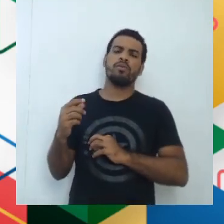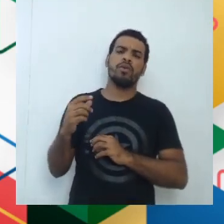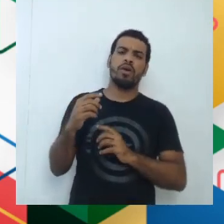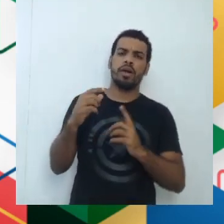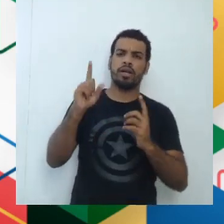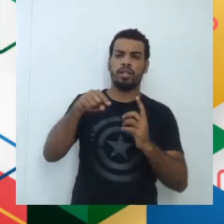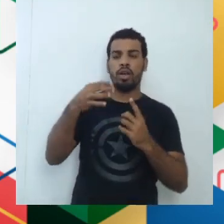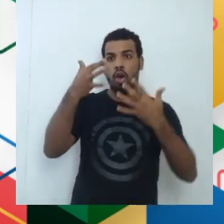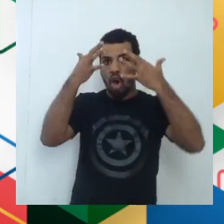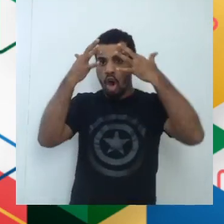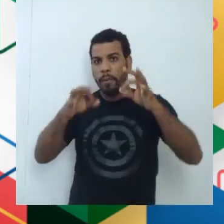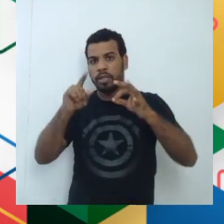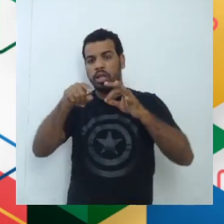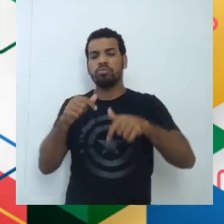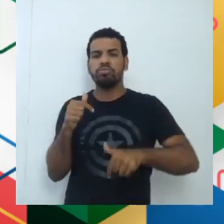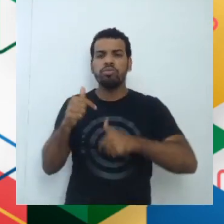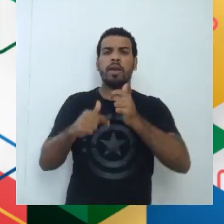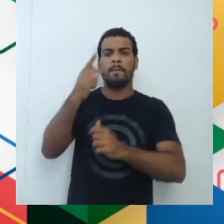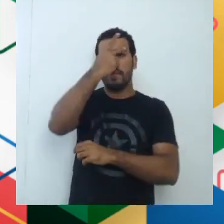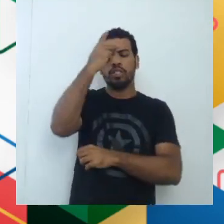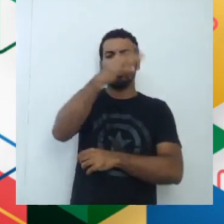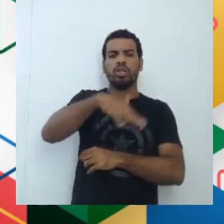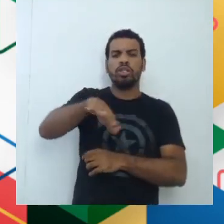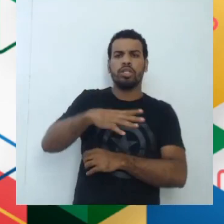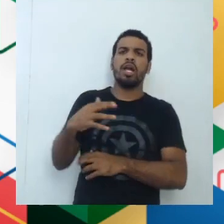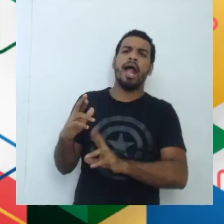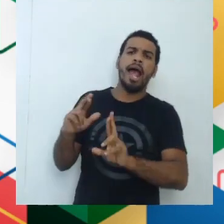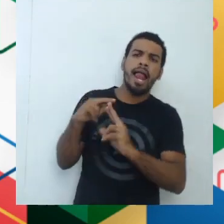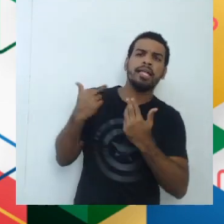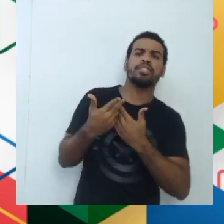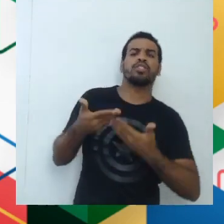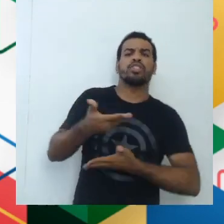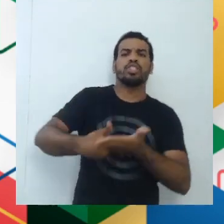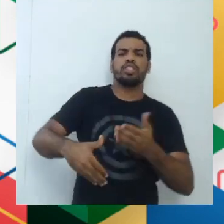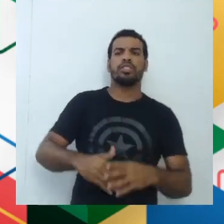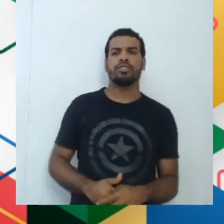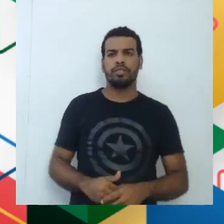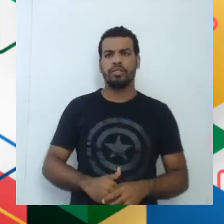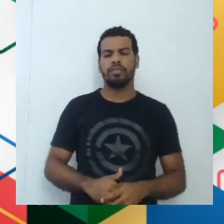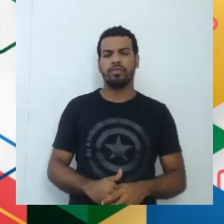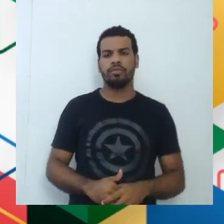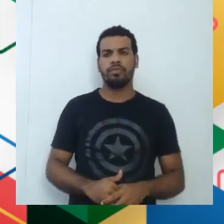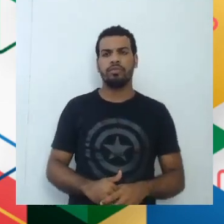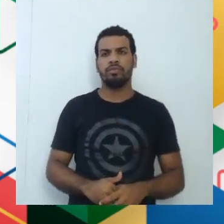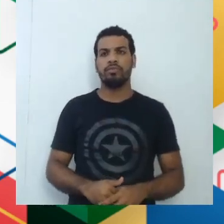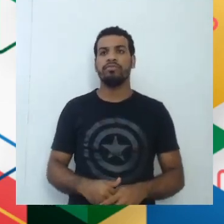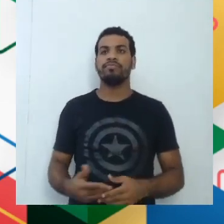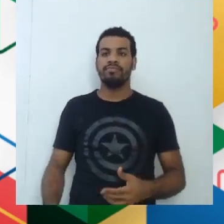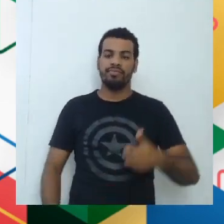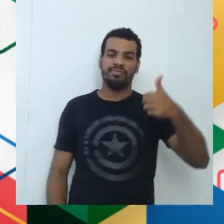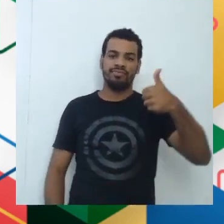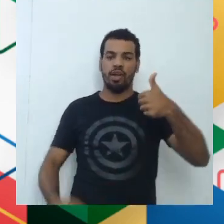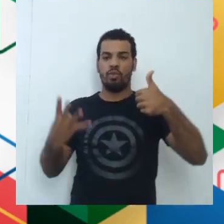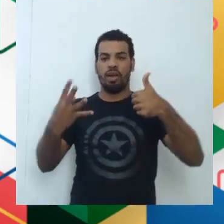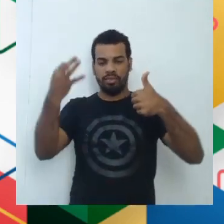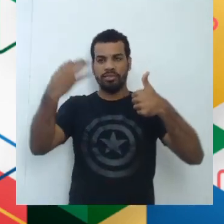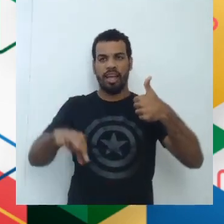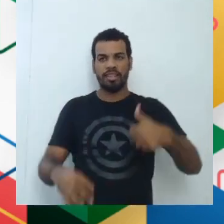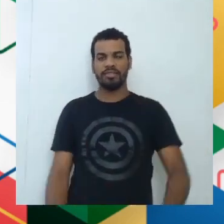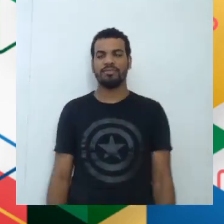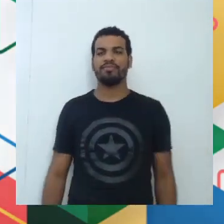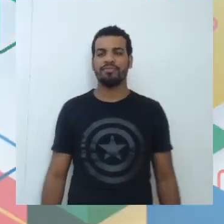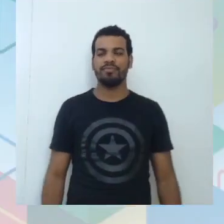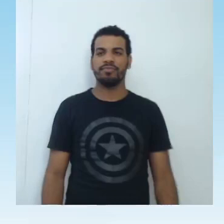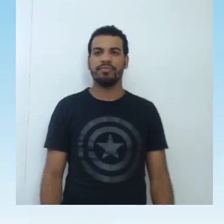possa compreender a ação das pessoas nas relações sociais. Então, estão corretas apenas a 1 e a 4, como a